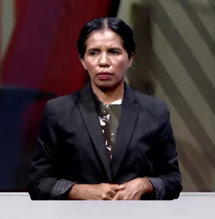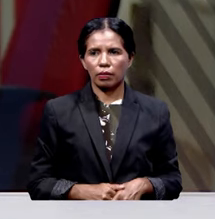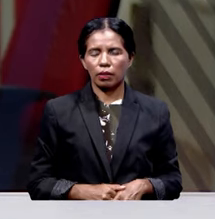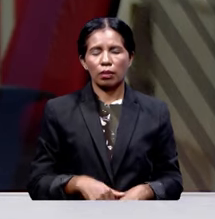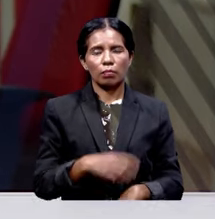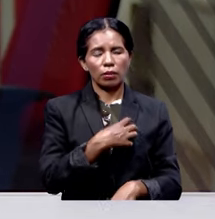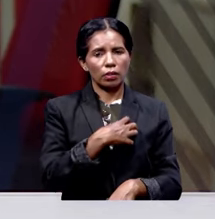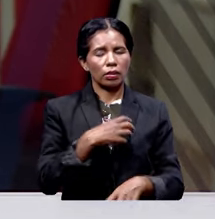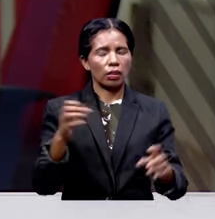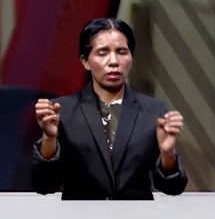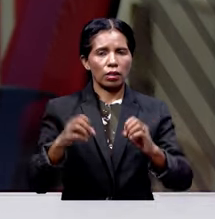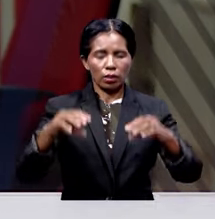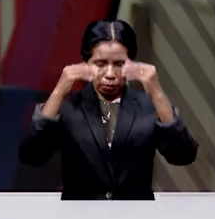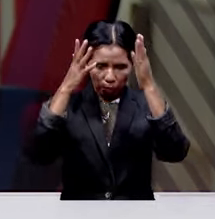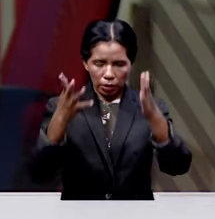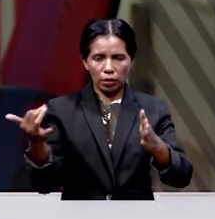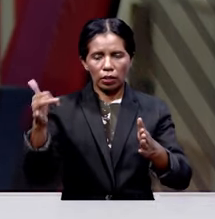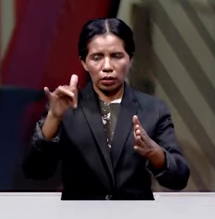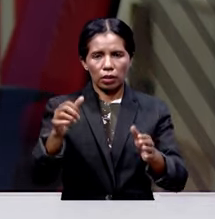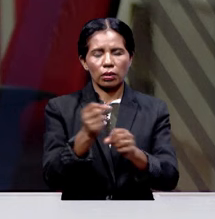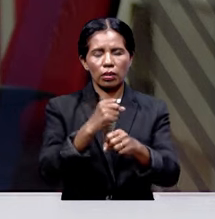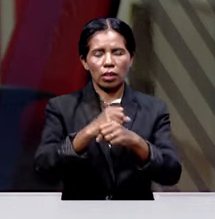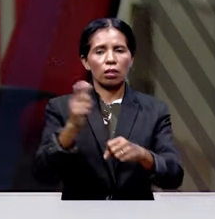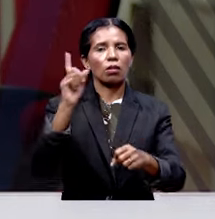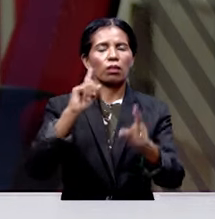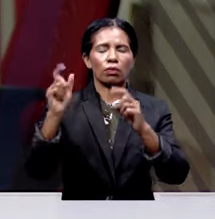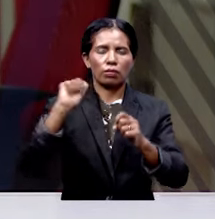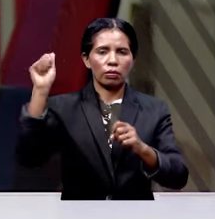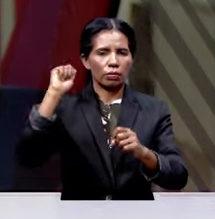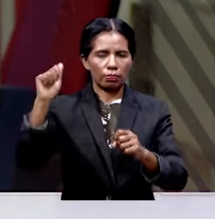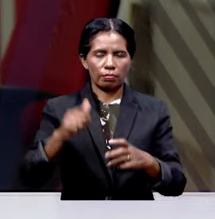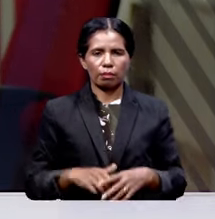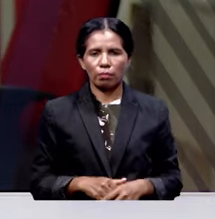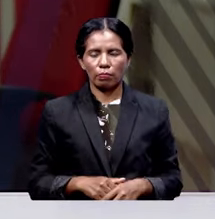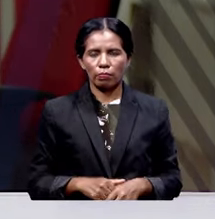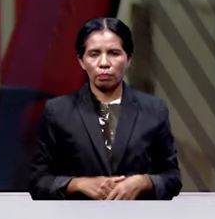Penetele autoriza professor contratar o CIR a Tuhalo manifestação.